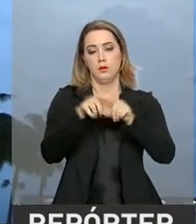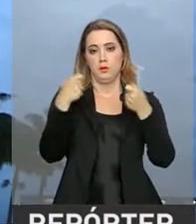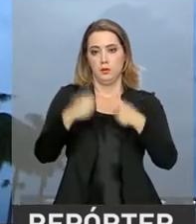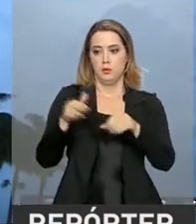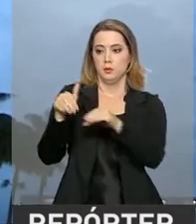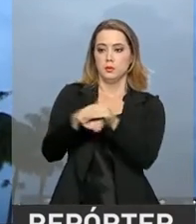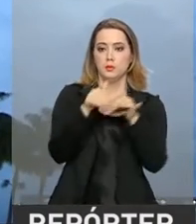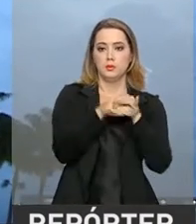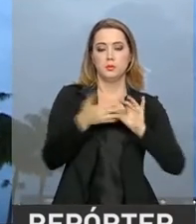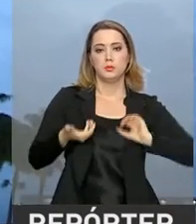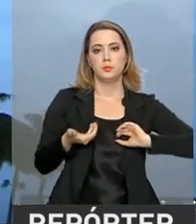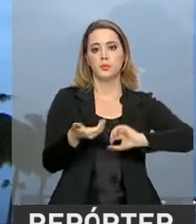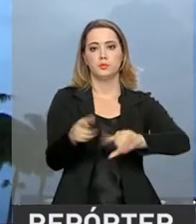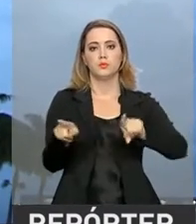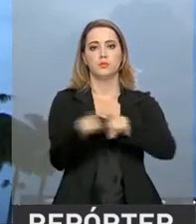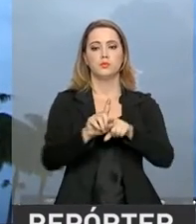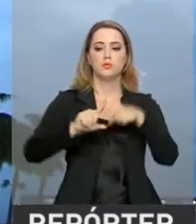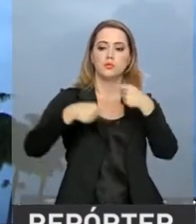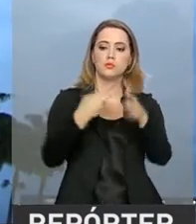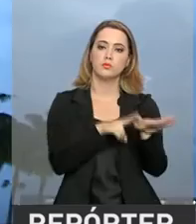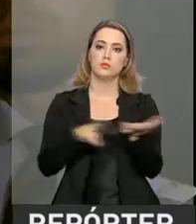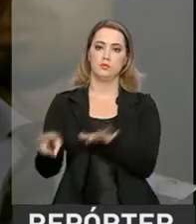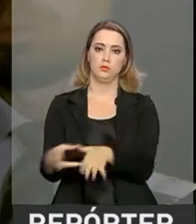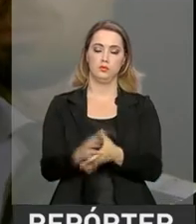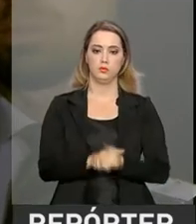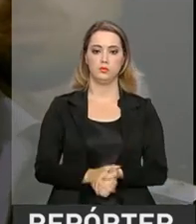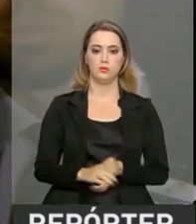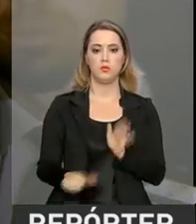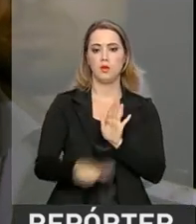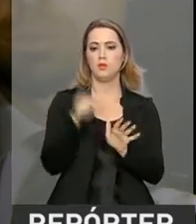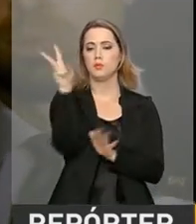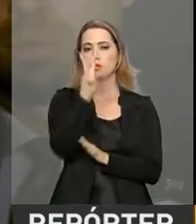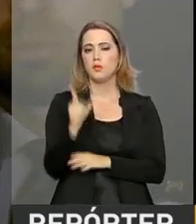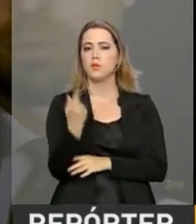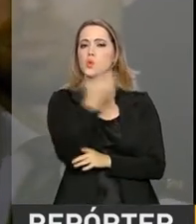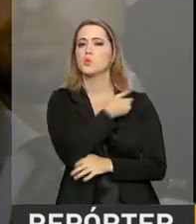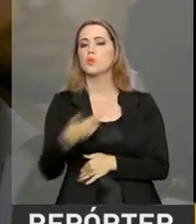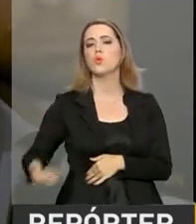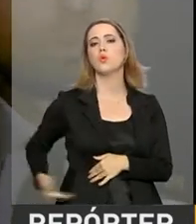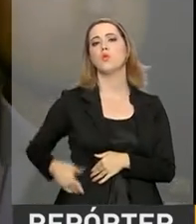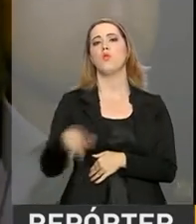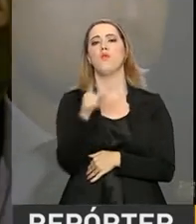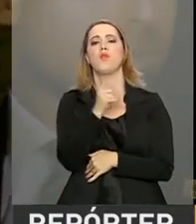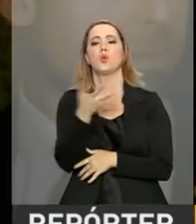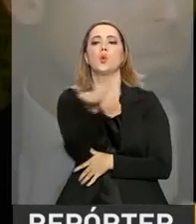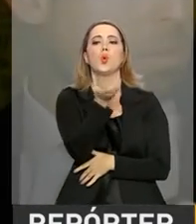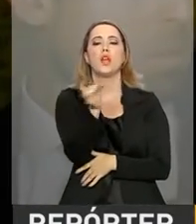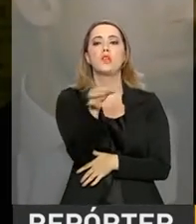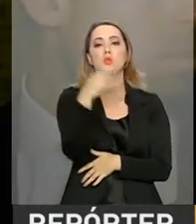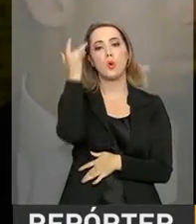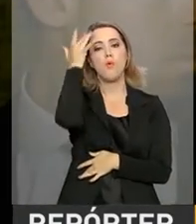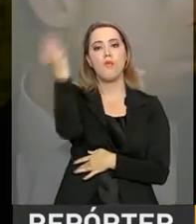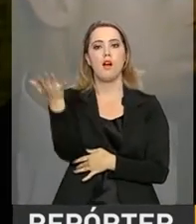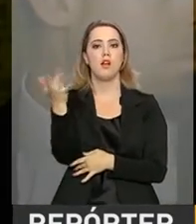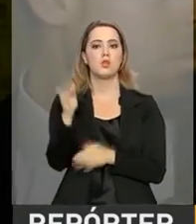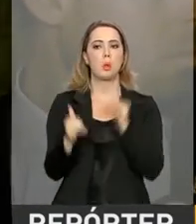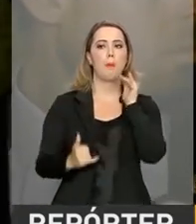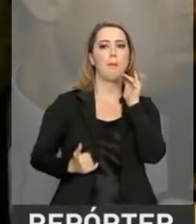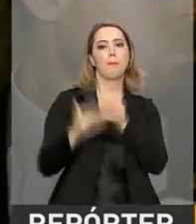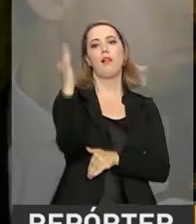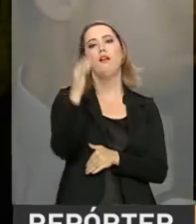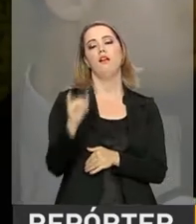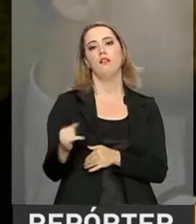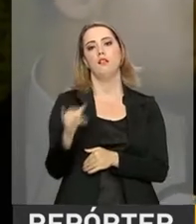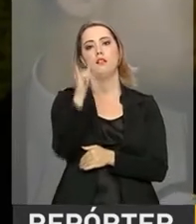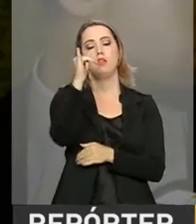da câmara dos deputados na próxima semana pela primeira vez um governo que não faz o fácil que é aumentar o imposto sobre